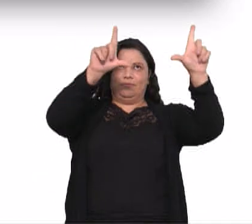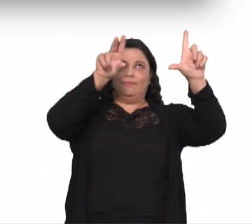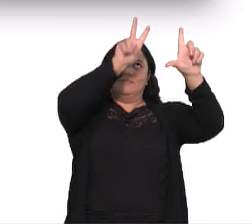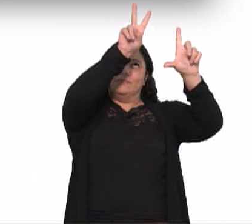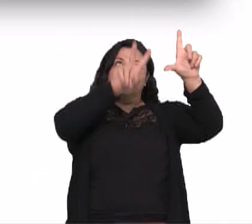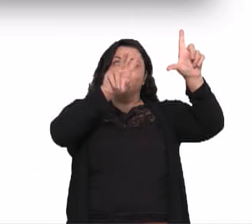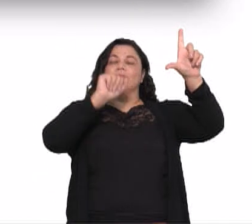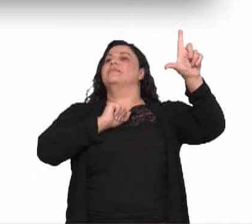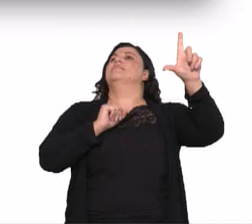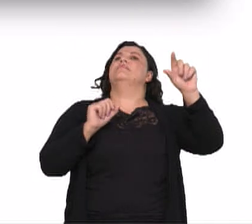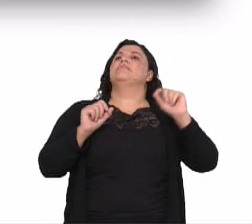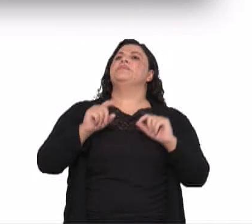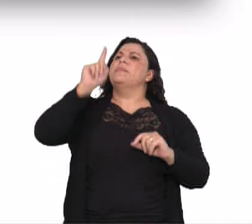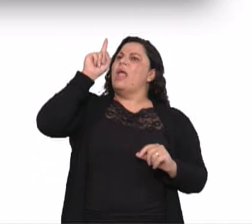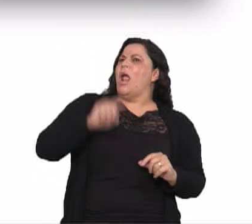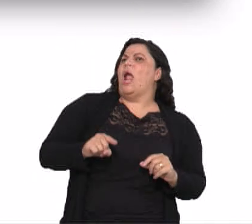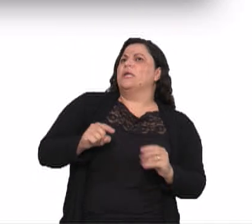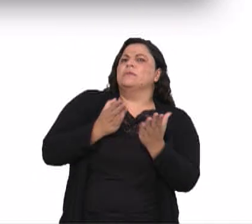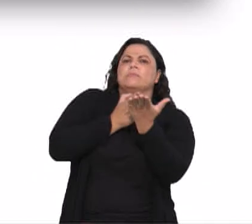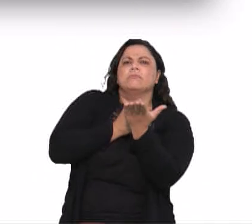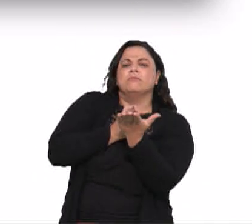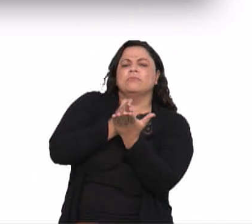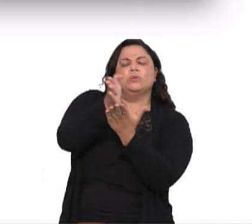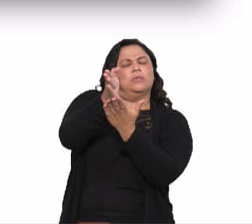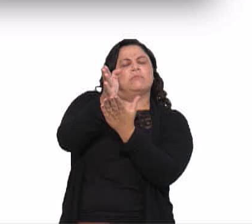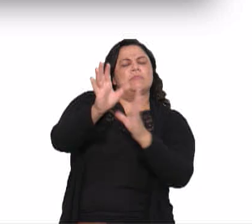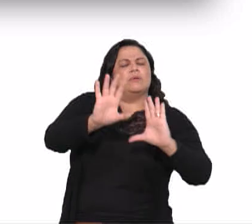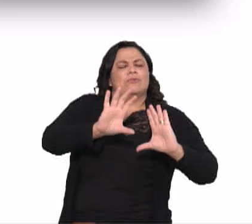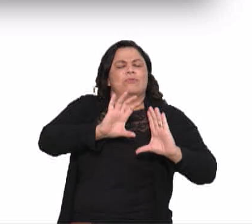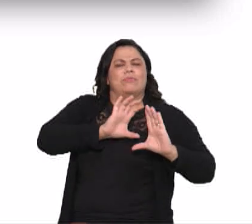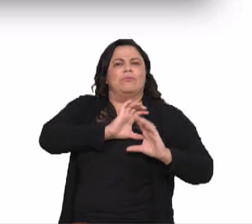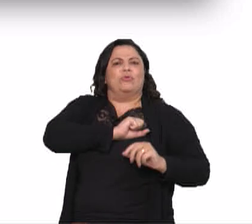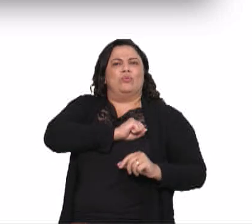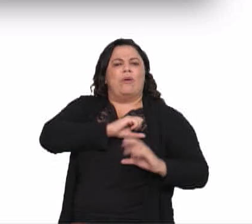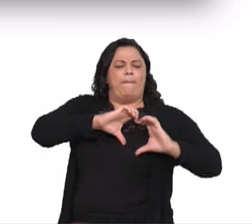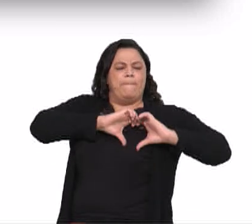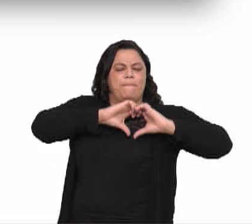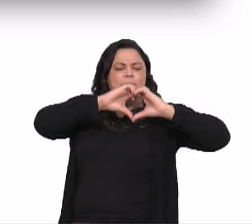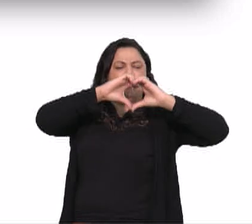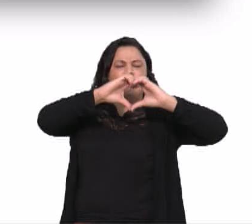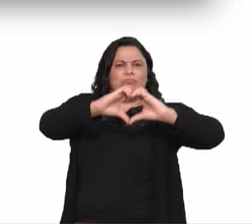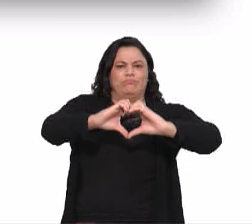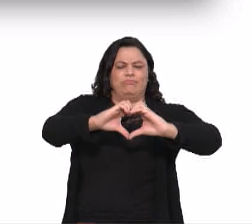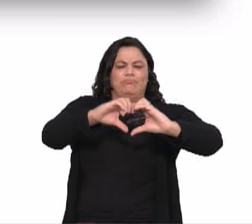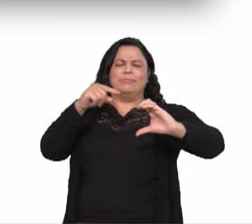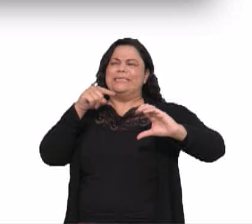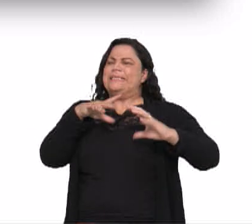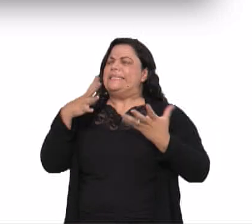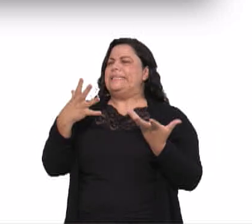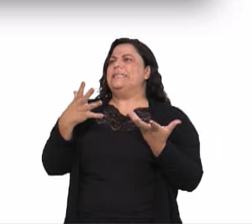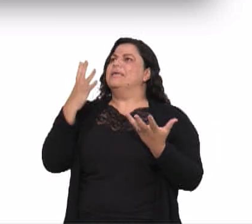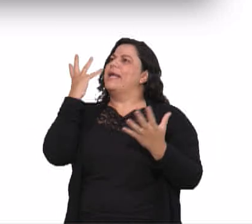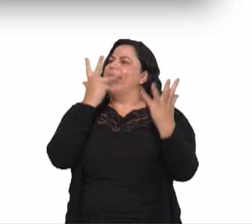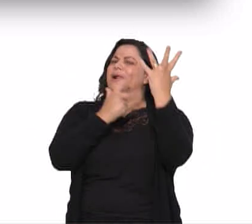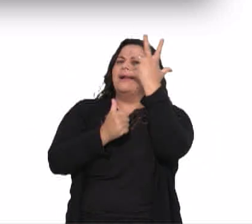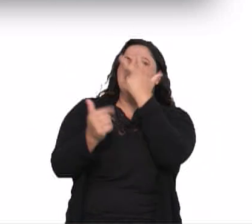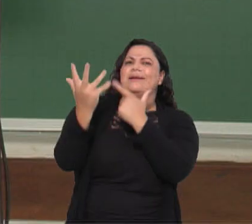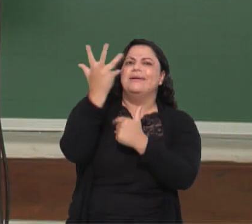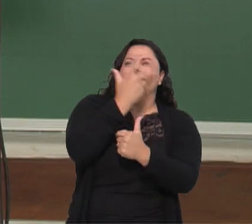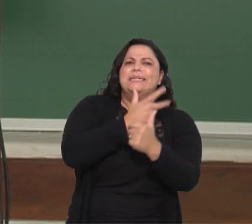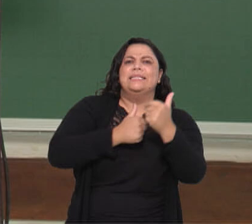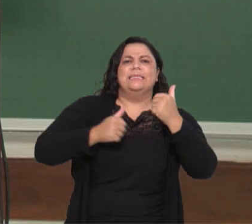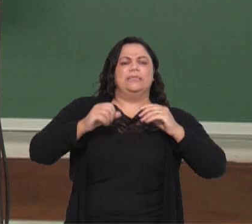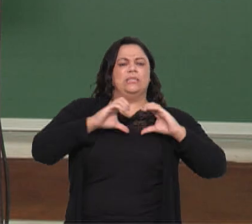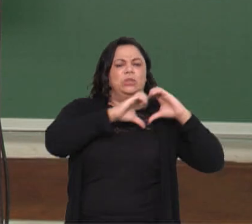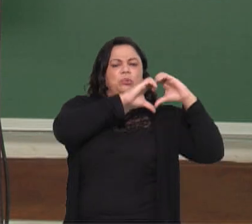no caminho do amor, em começar do que aqui é belo, aqui no mundo sensível, o corpo, né, da